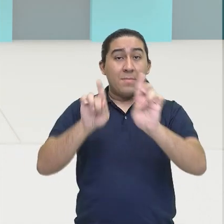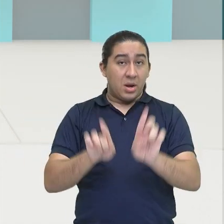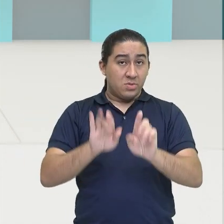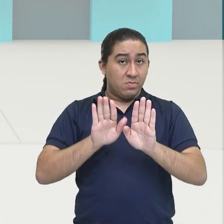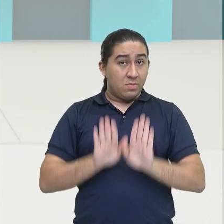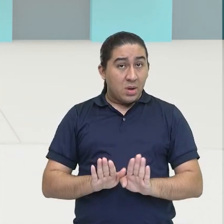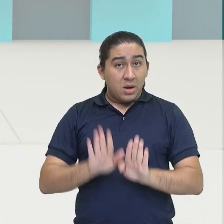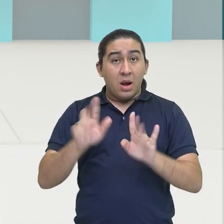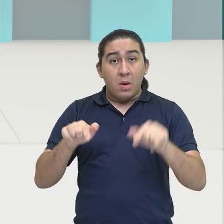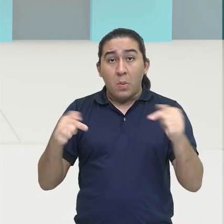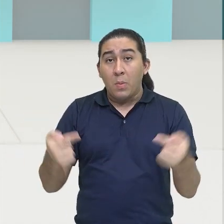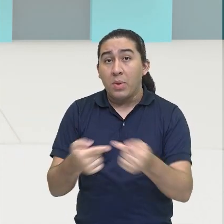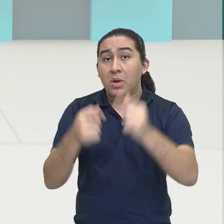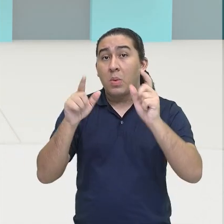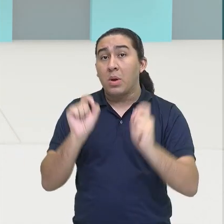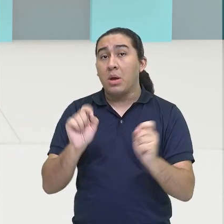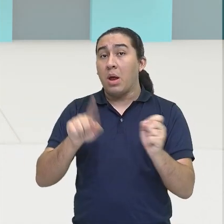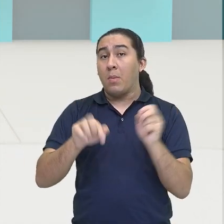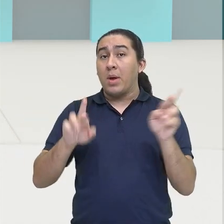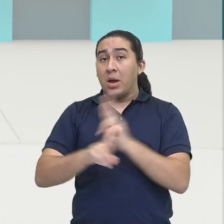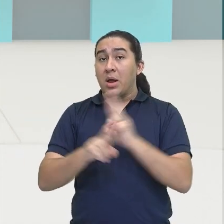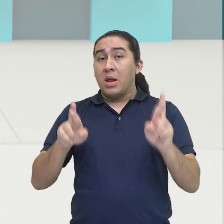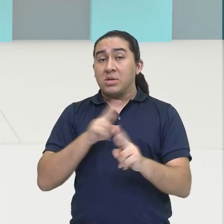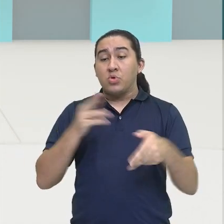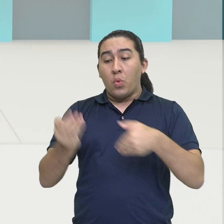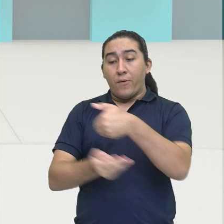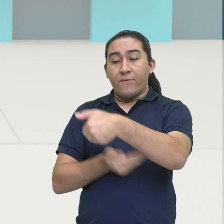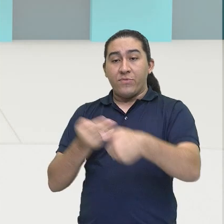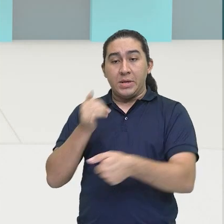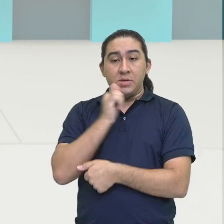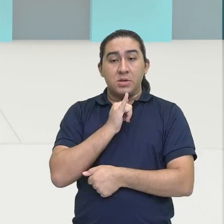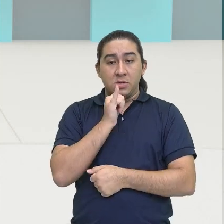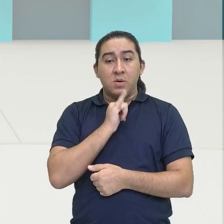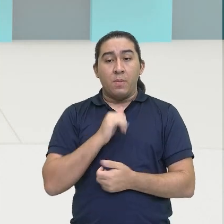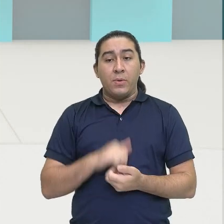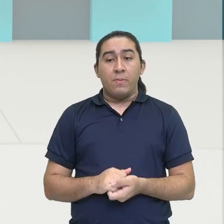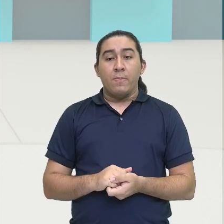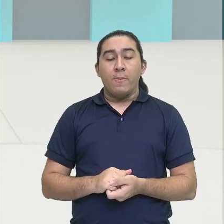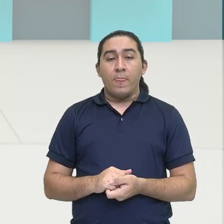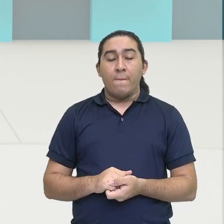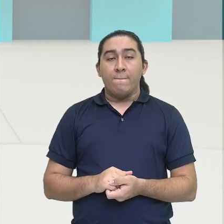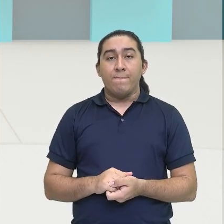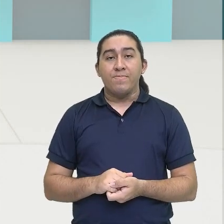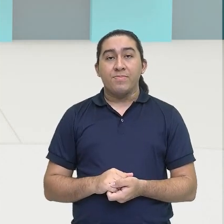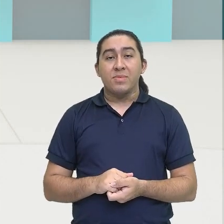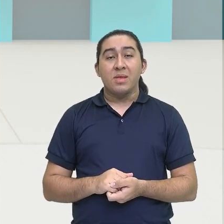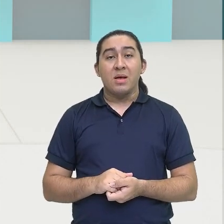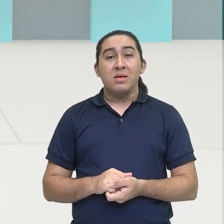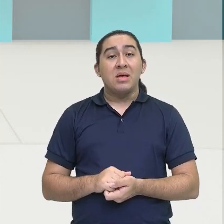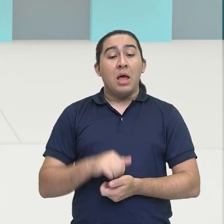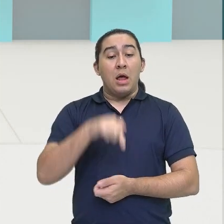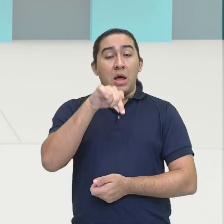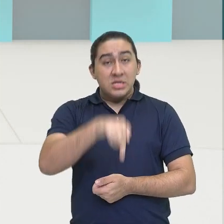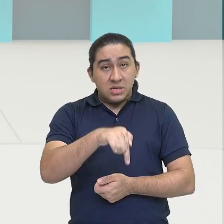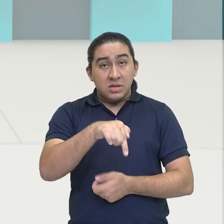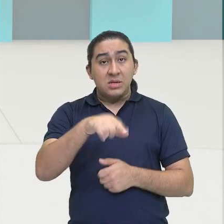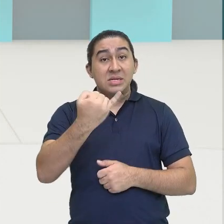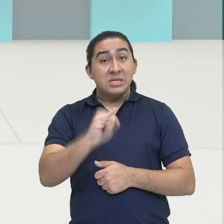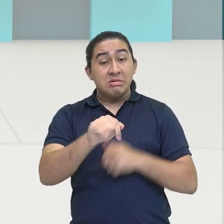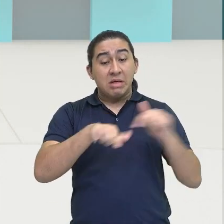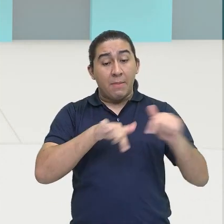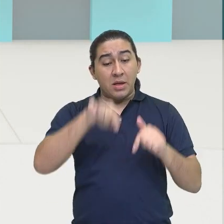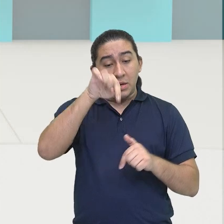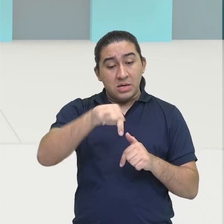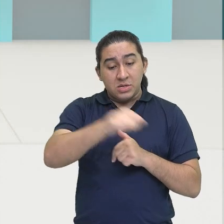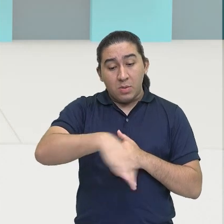vai estabelecer o quê? Uma relação de convivência. Por exemplo, ao trabalhar neste lugar, você não pode ofender o